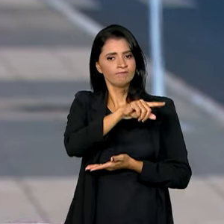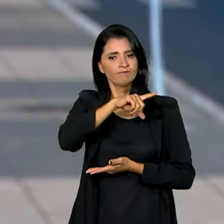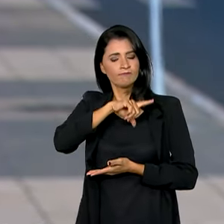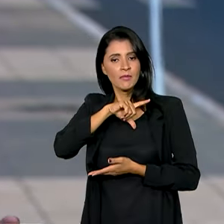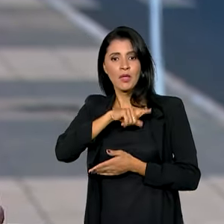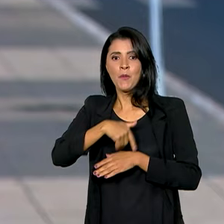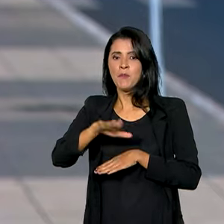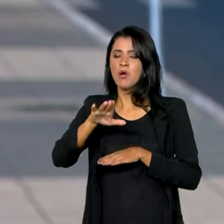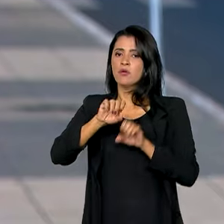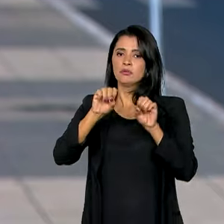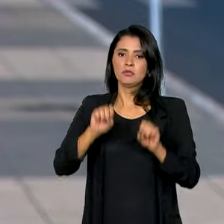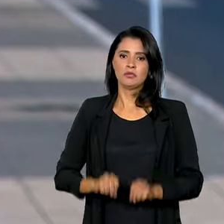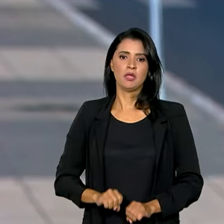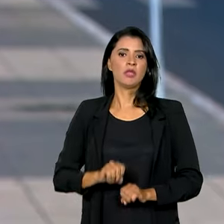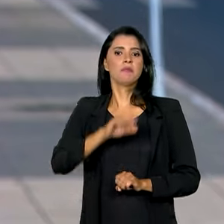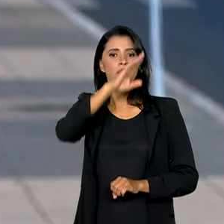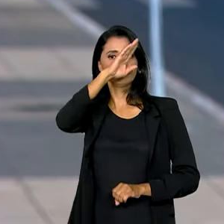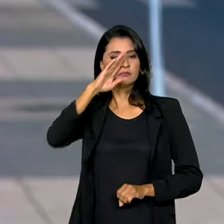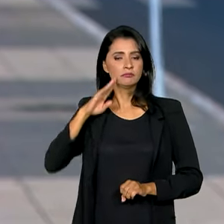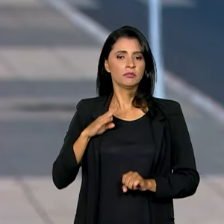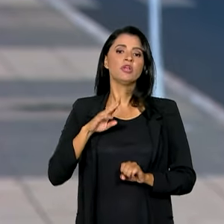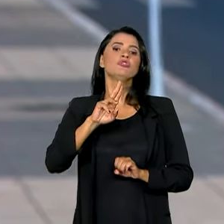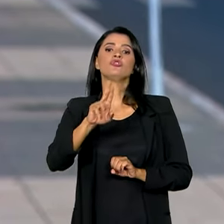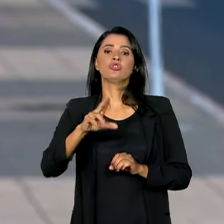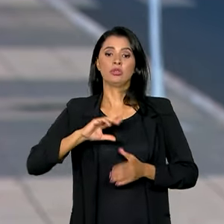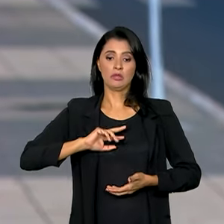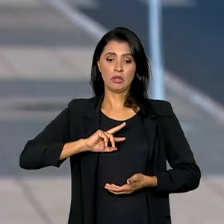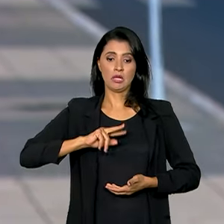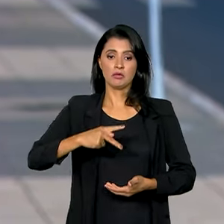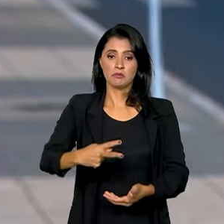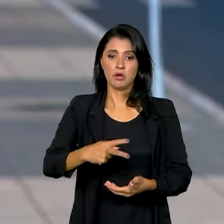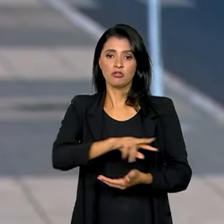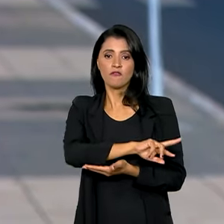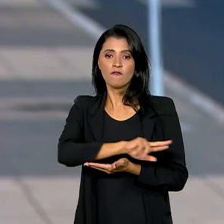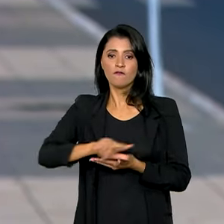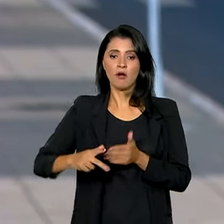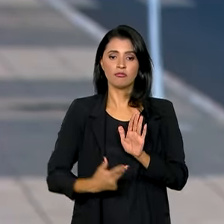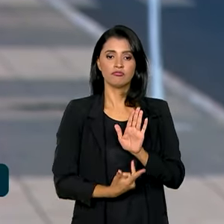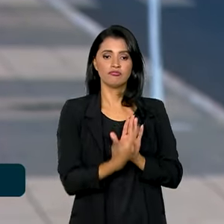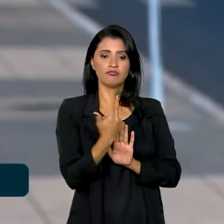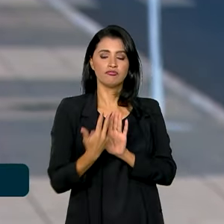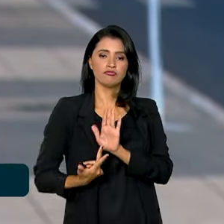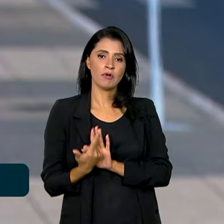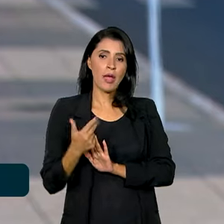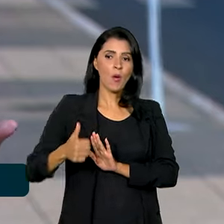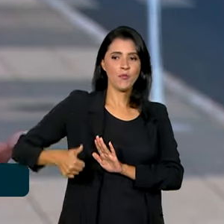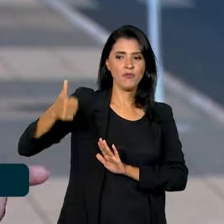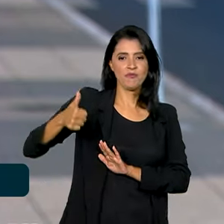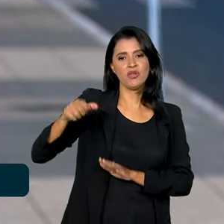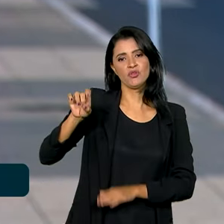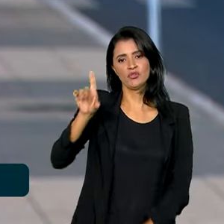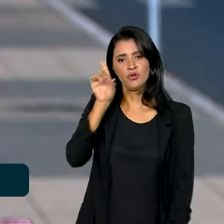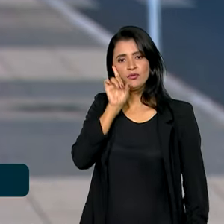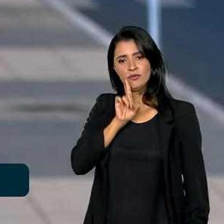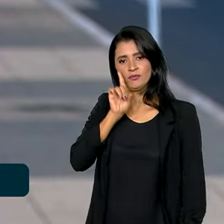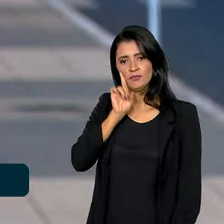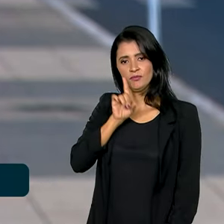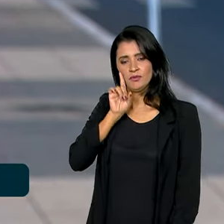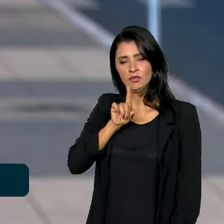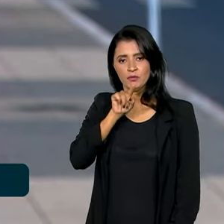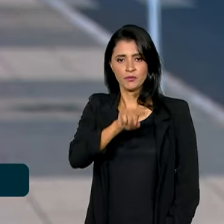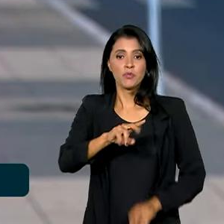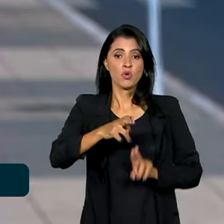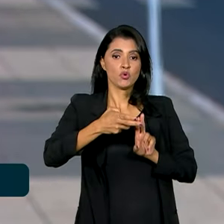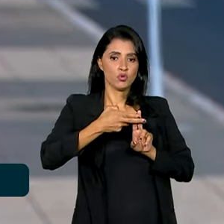público de transplantes do mundo e em números absolutos de procedimentos fica atrás apenas dos Estados Unidos. O